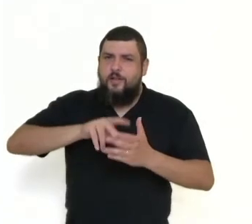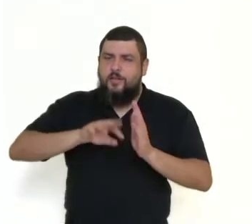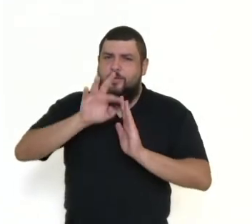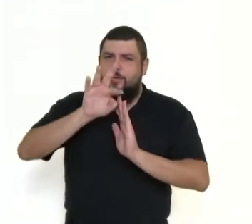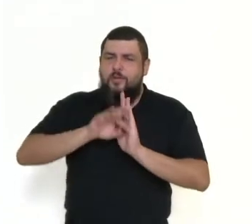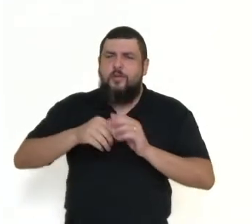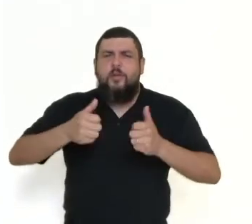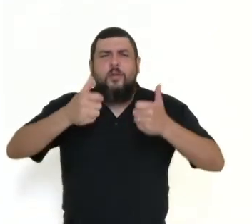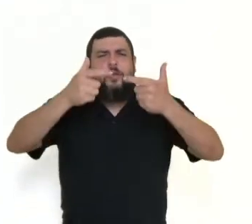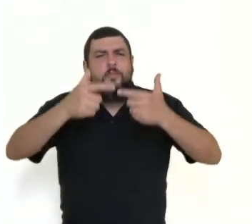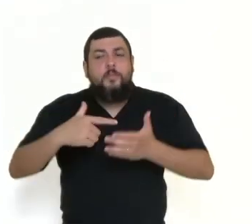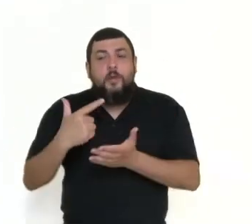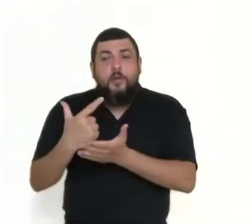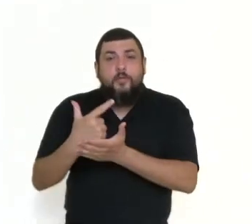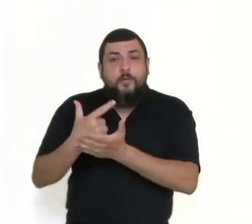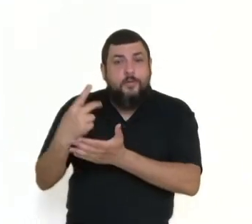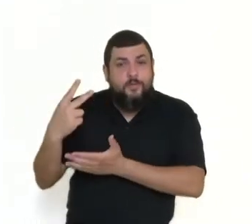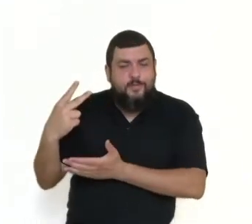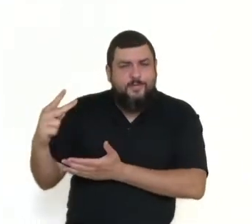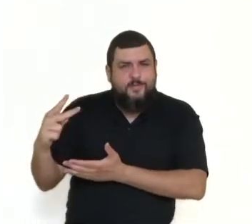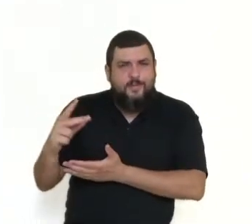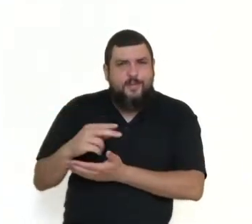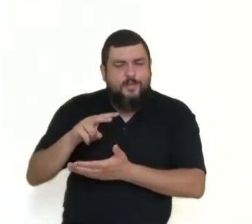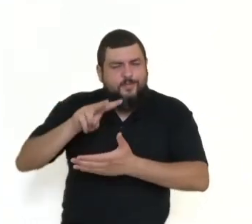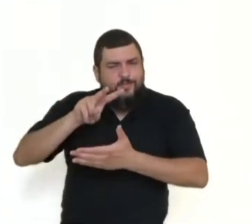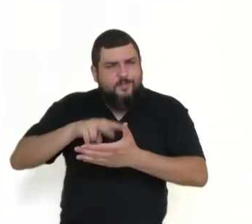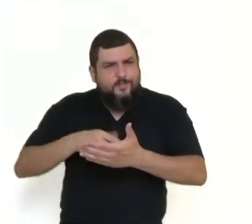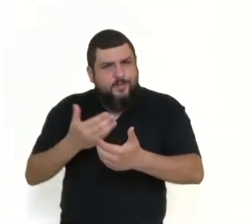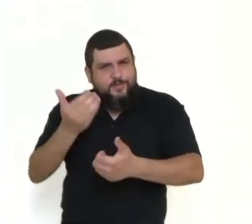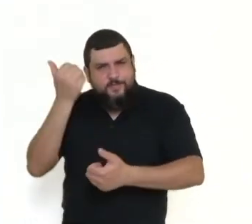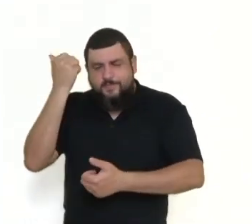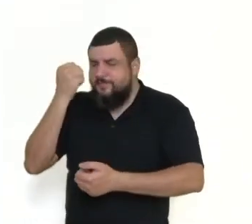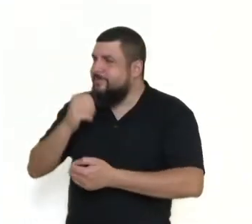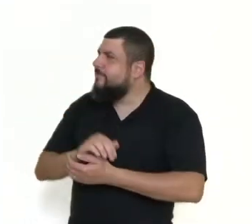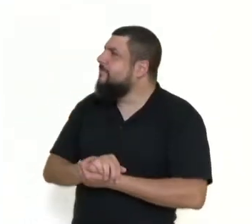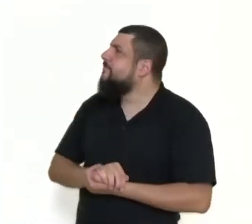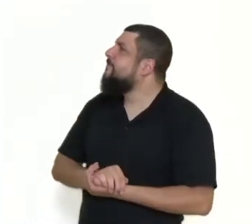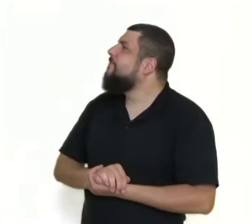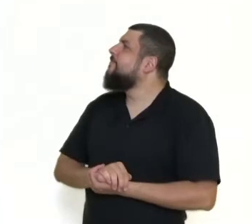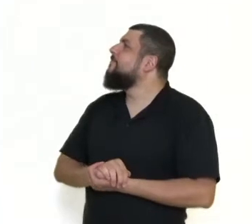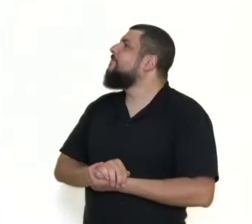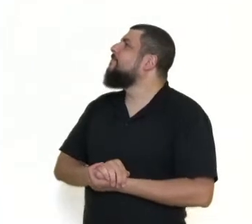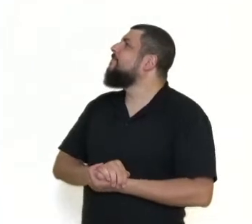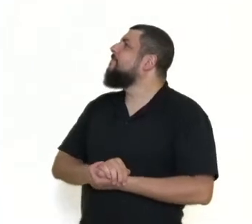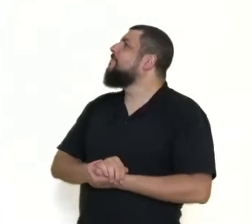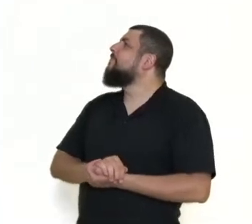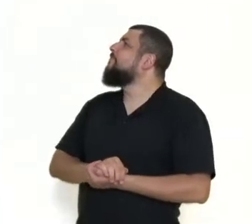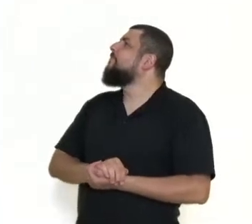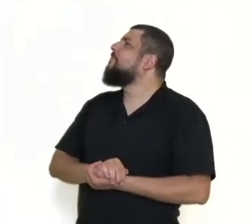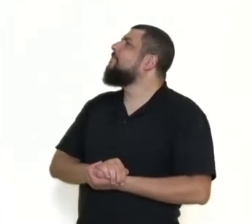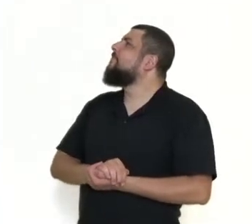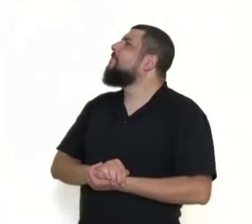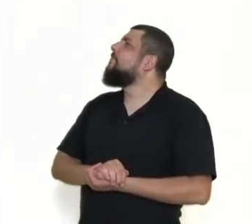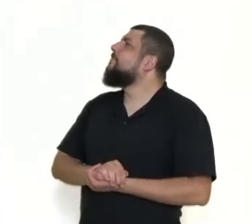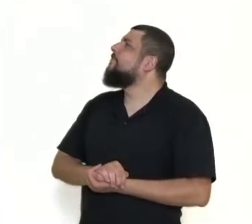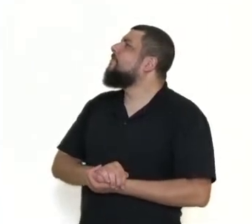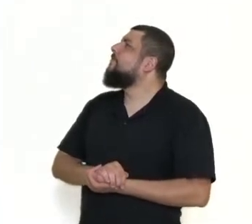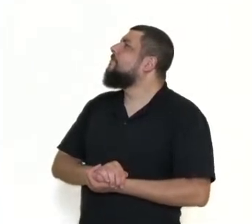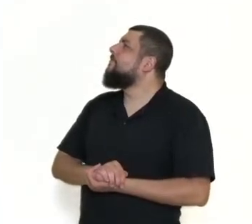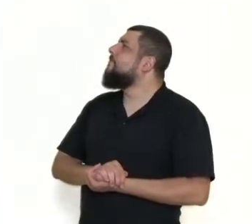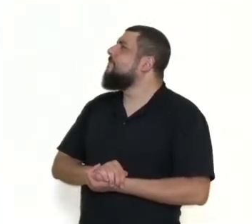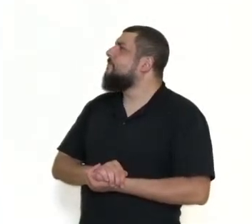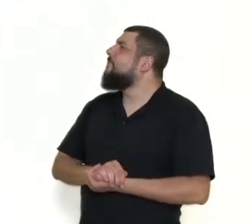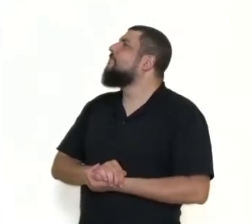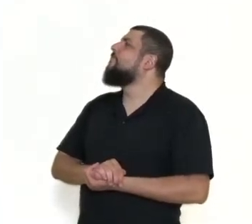do Mia Couto. Vamos ler. Mia Couto apresenta inúmeras situações de forma figurada, com referências